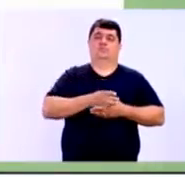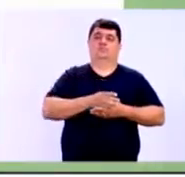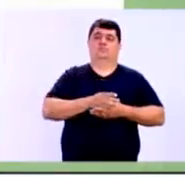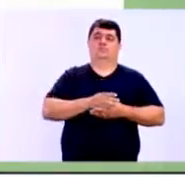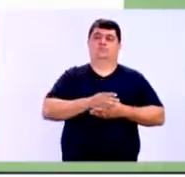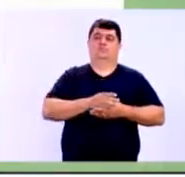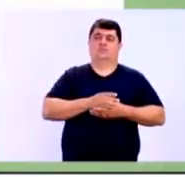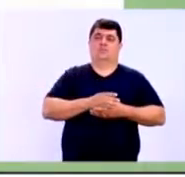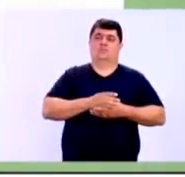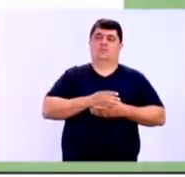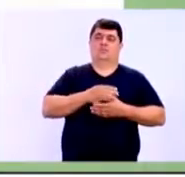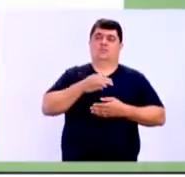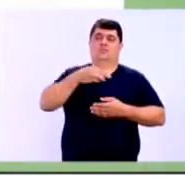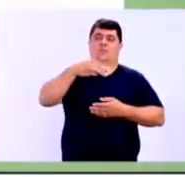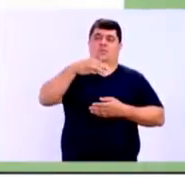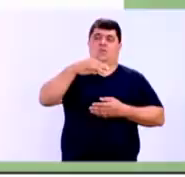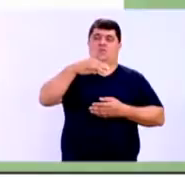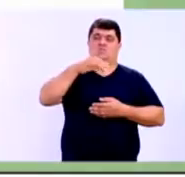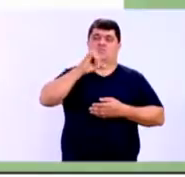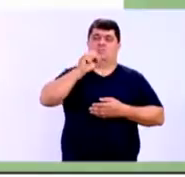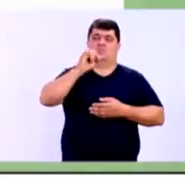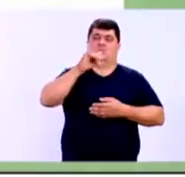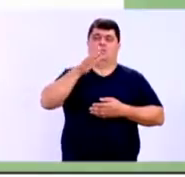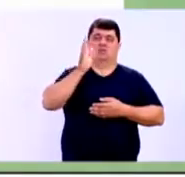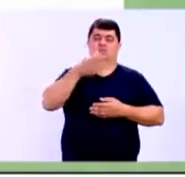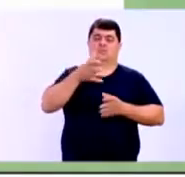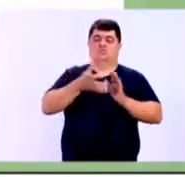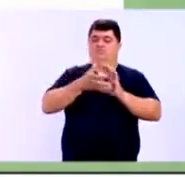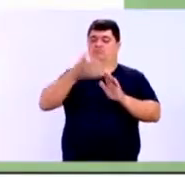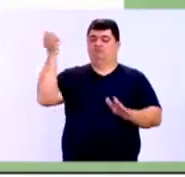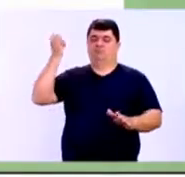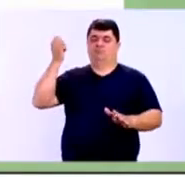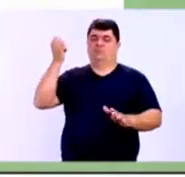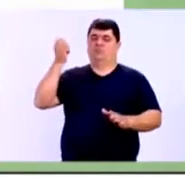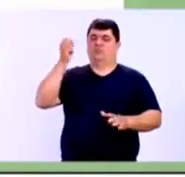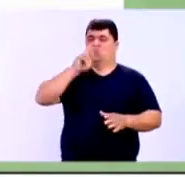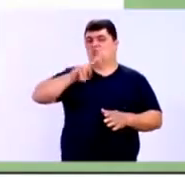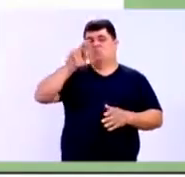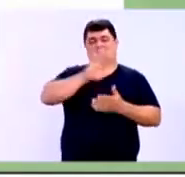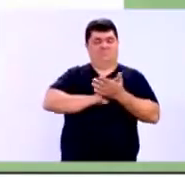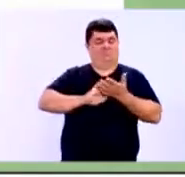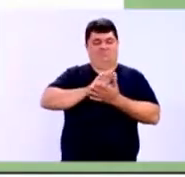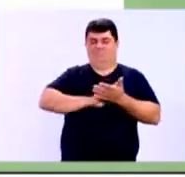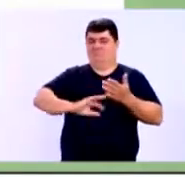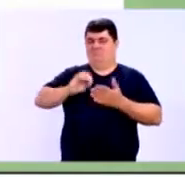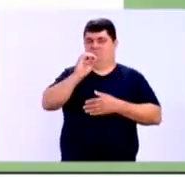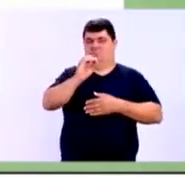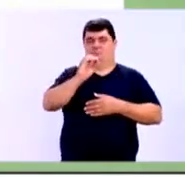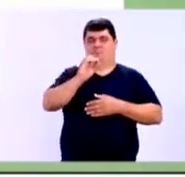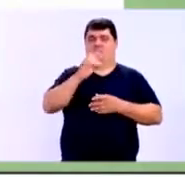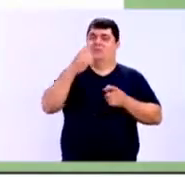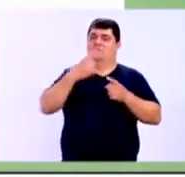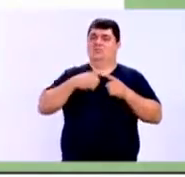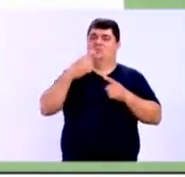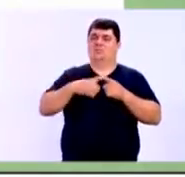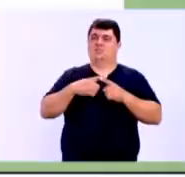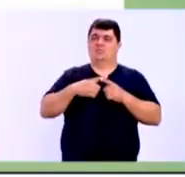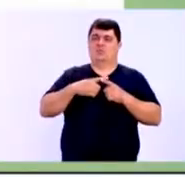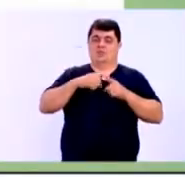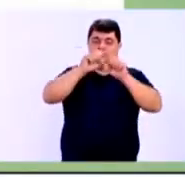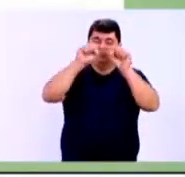conta de mercadoria mista, essa aqui, não está sendo mais utilizada. Por quê? Devido aos